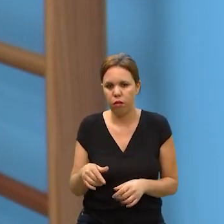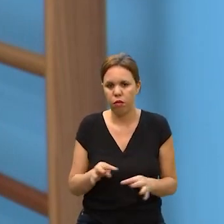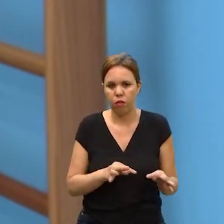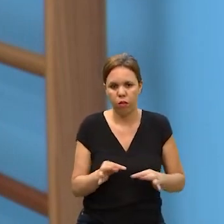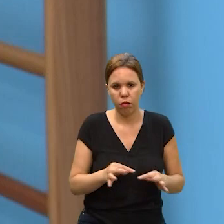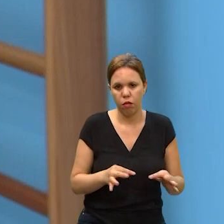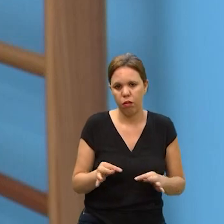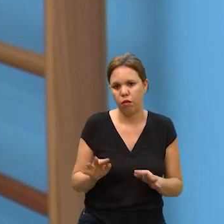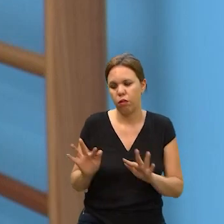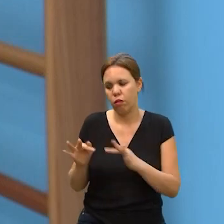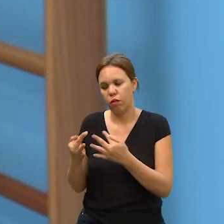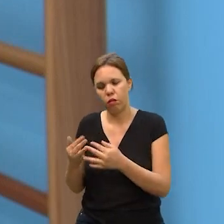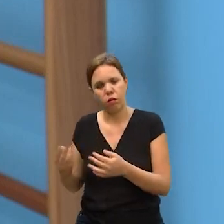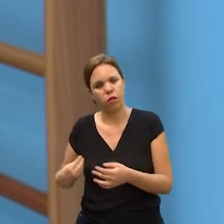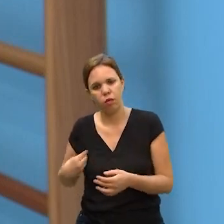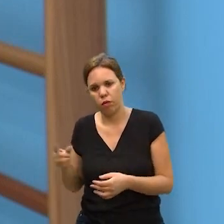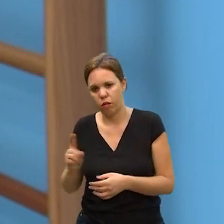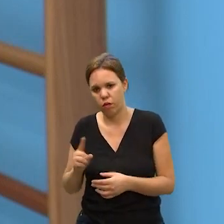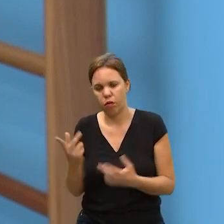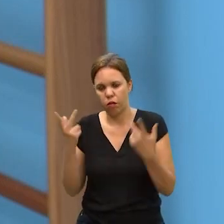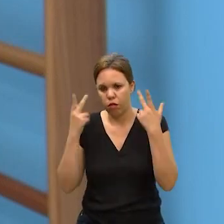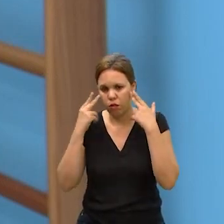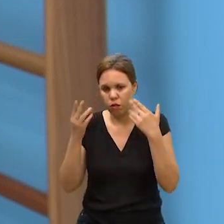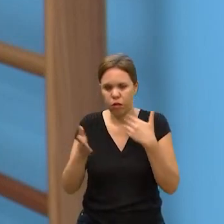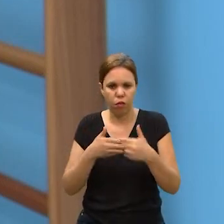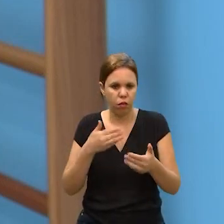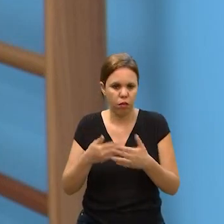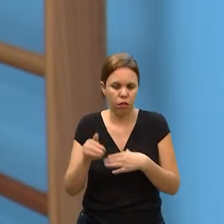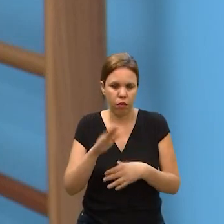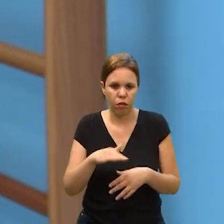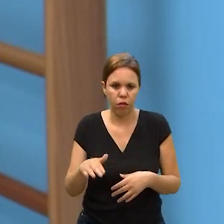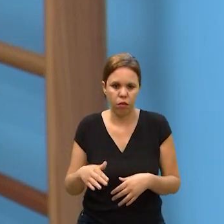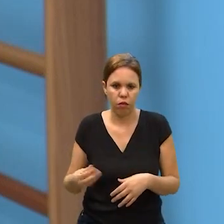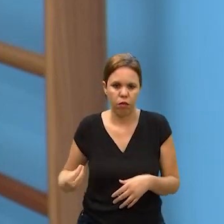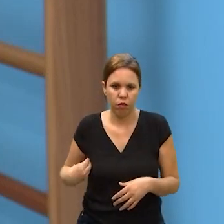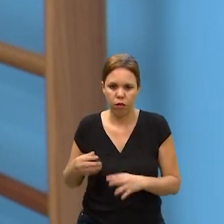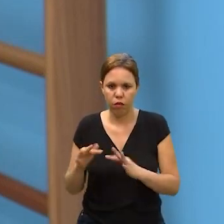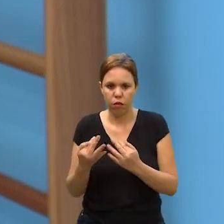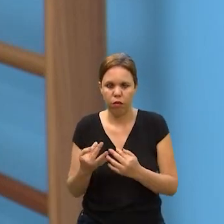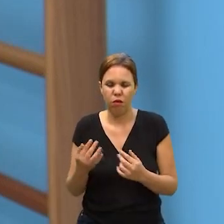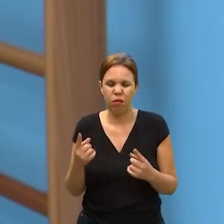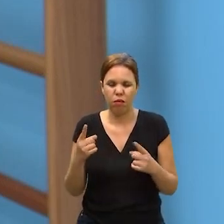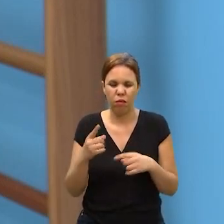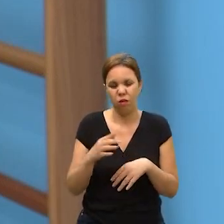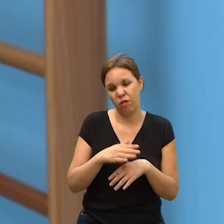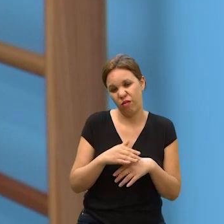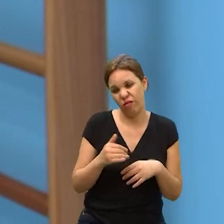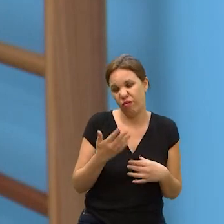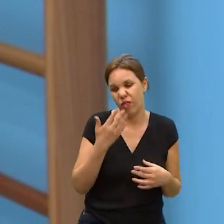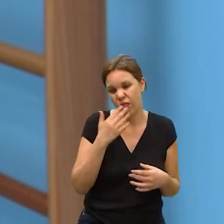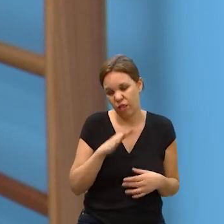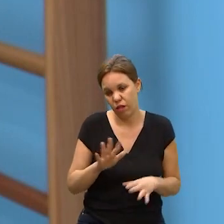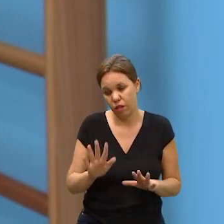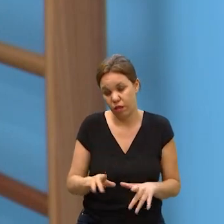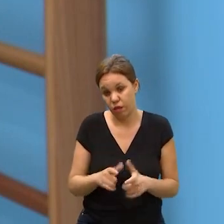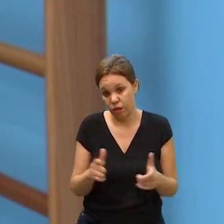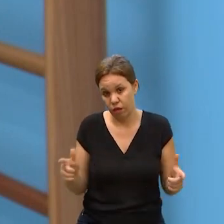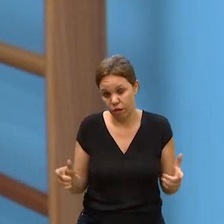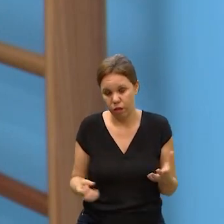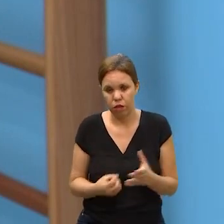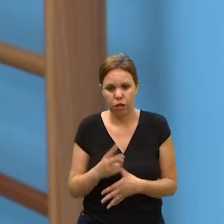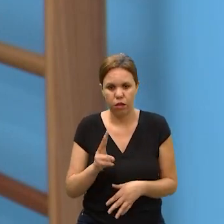vezes a criança rende muito mais na terapia quando os pais não estão. Isso é comum com qualquer criança, né? Quando os pais estão, às vezes ficam mais